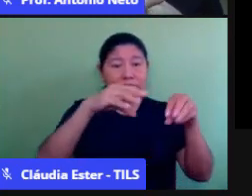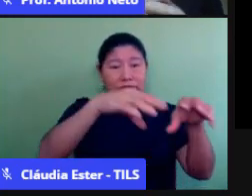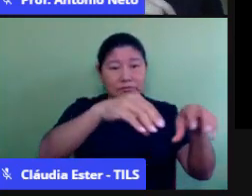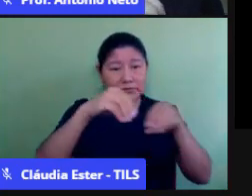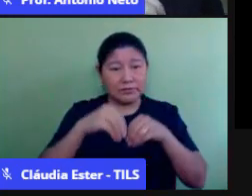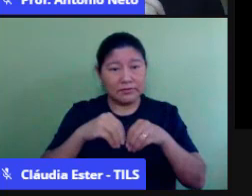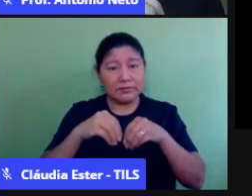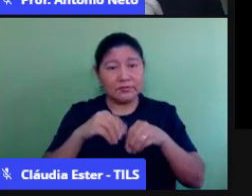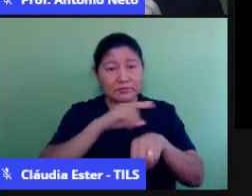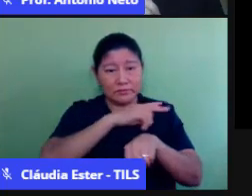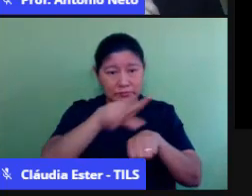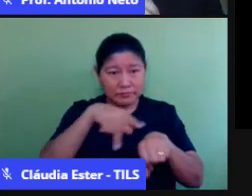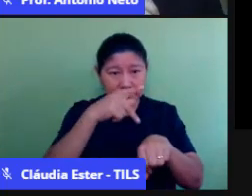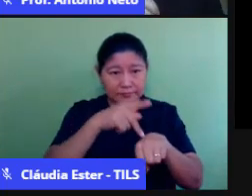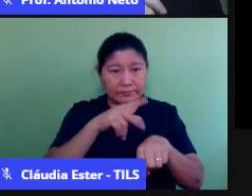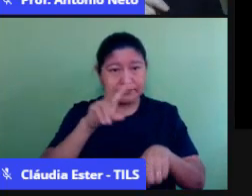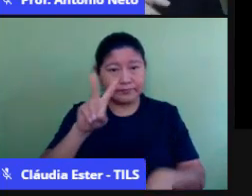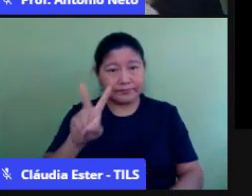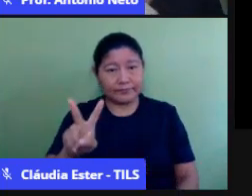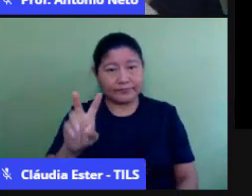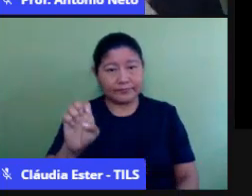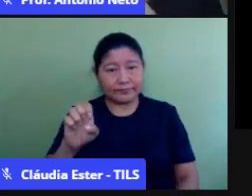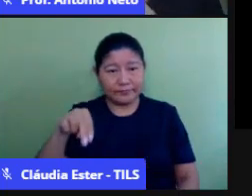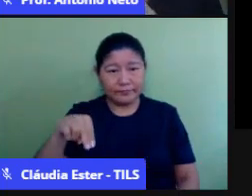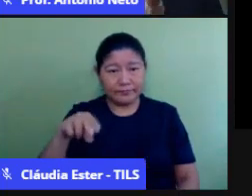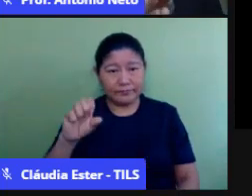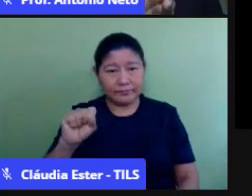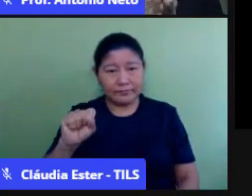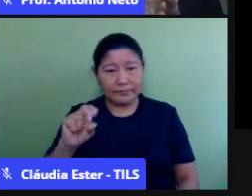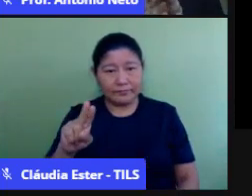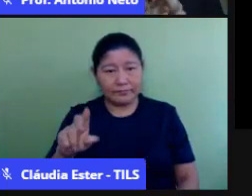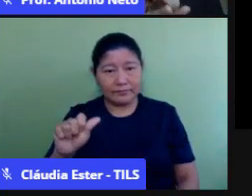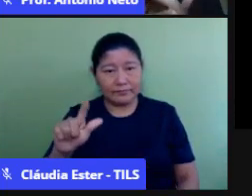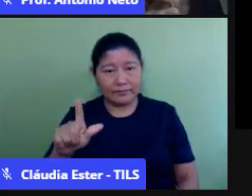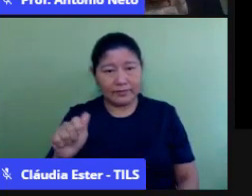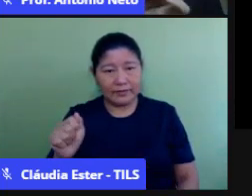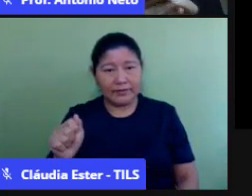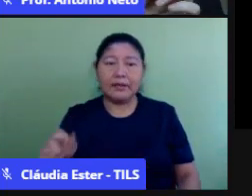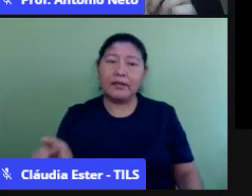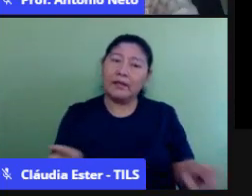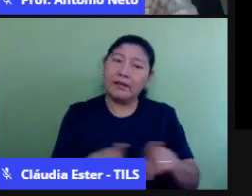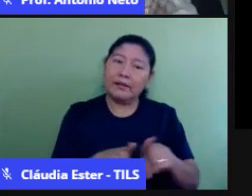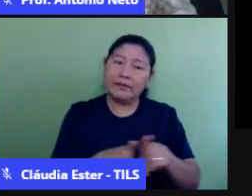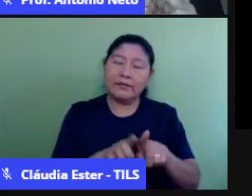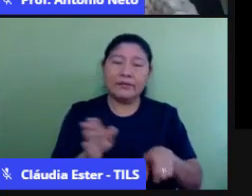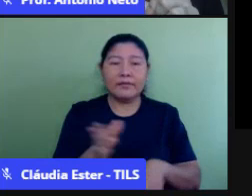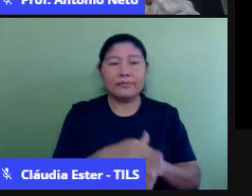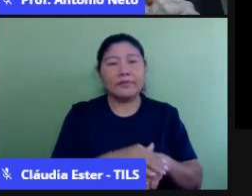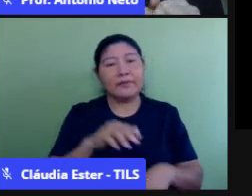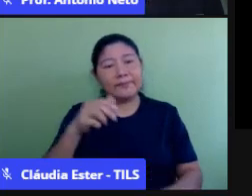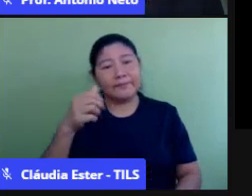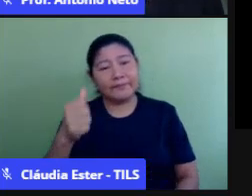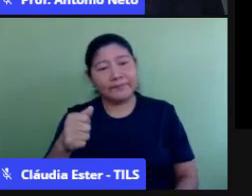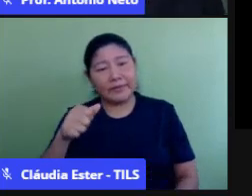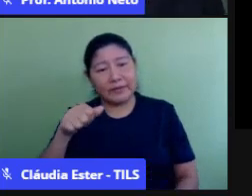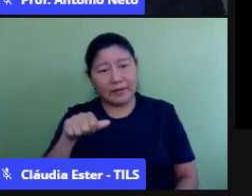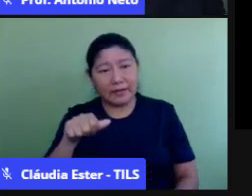nossas escolas, né? Estão aparecendo aí, quer dizer, vem trazendo toda